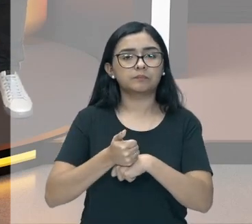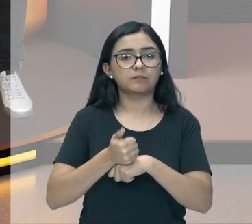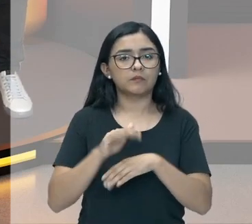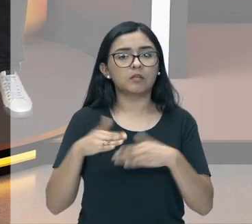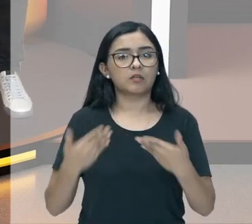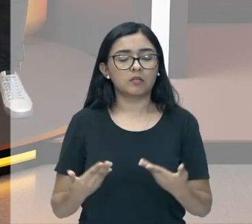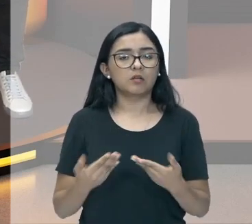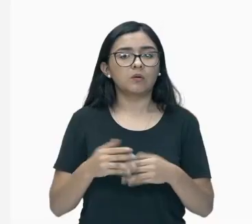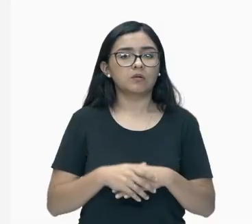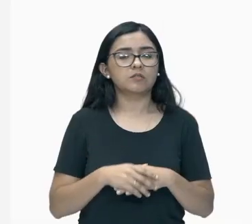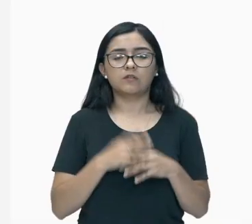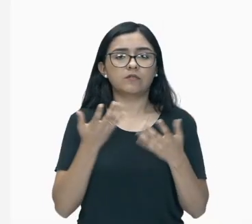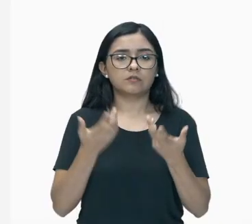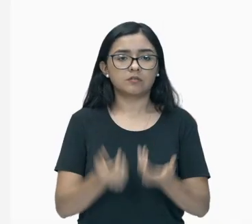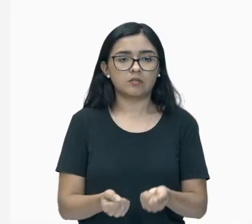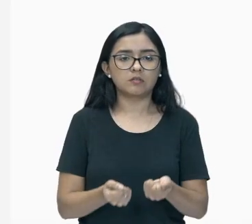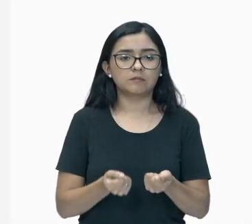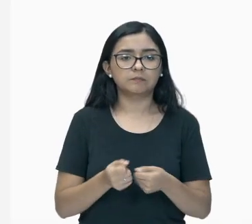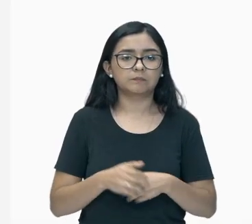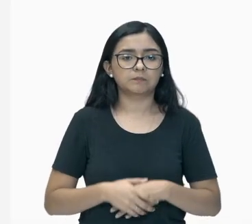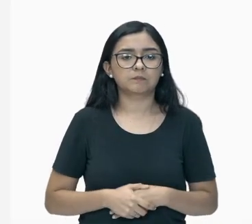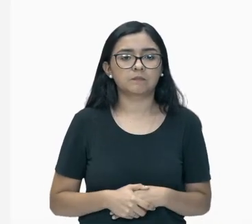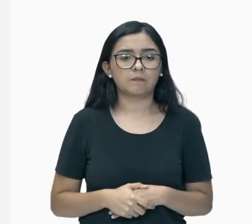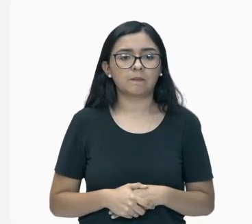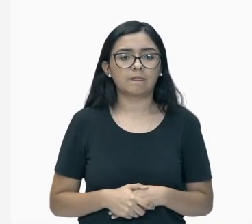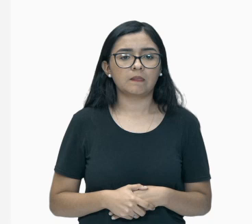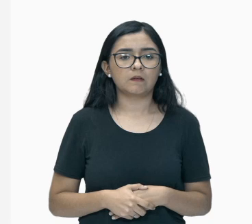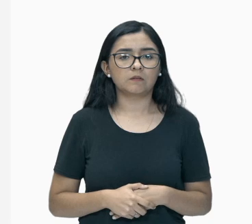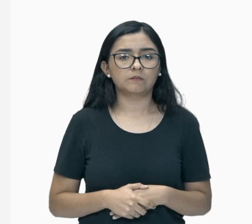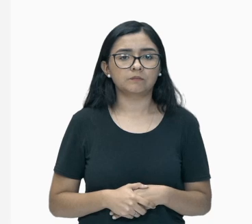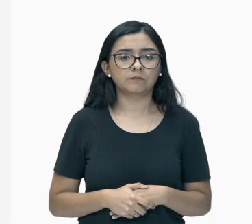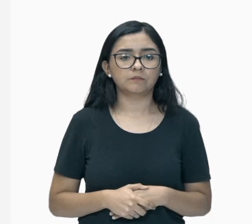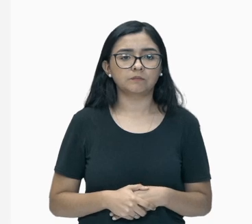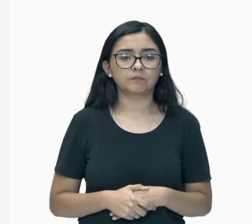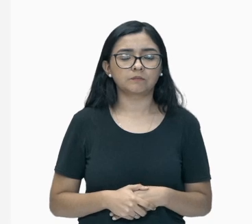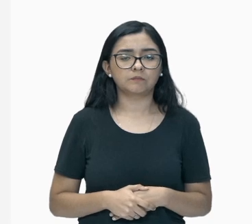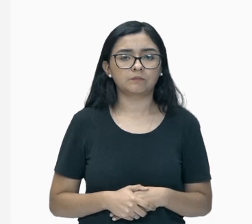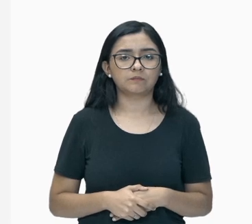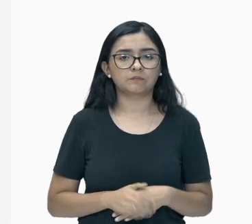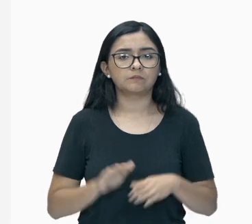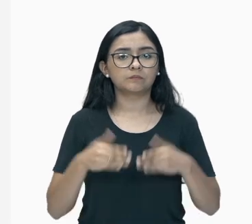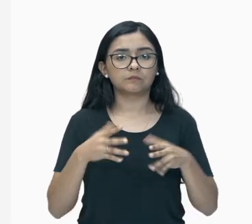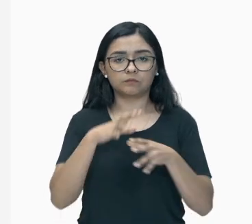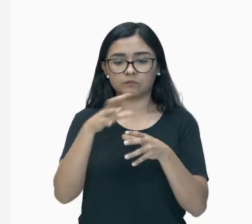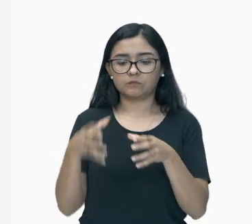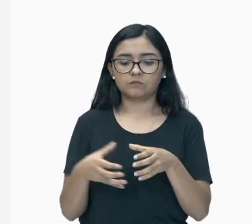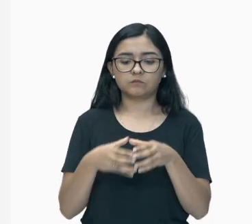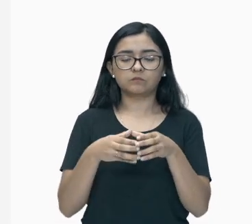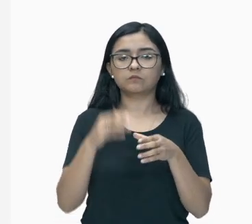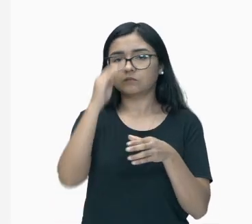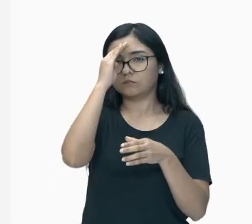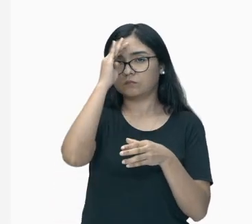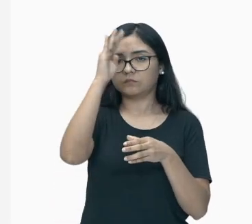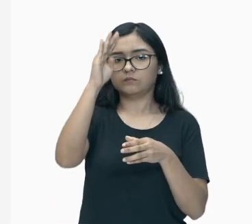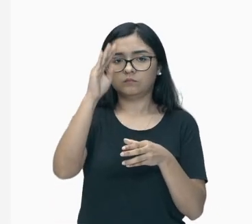reagir, e é o que nós vamos ver agora. A classe dominante, né? A classe dominante vai